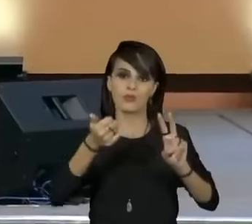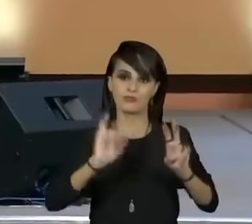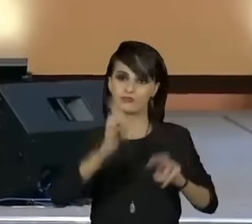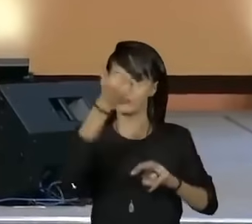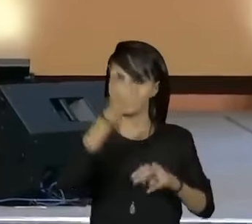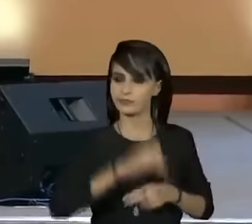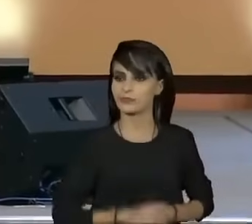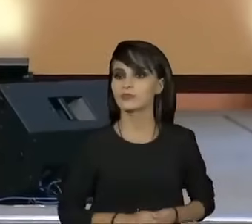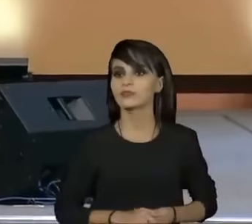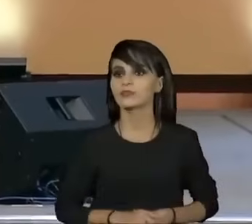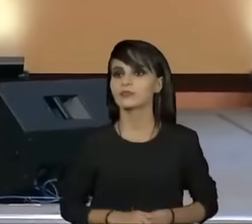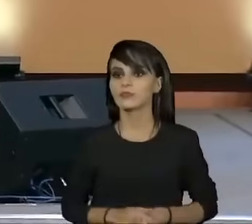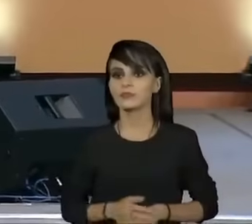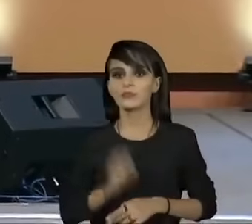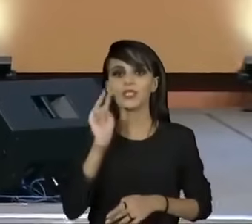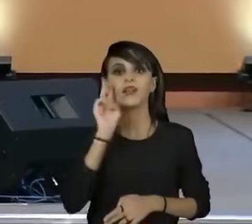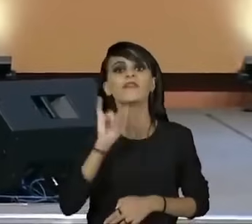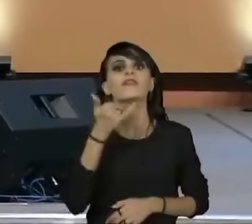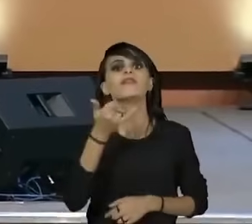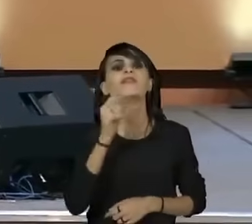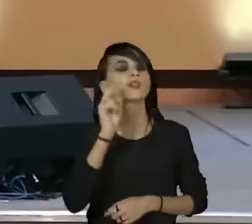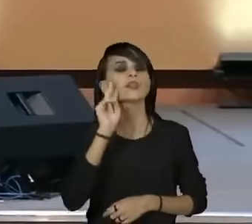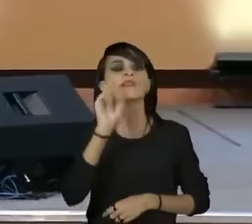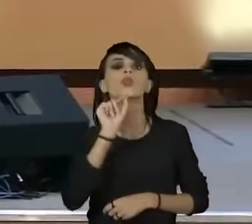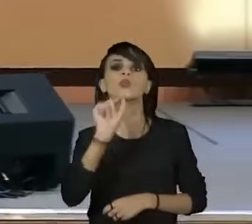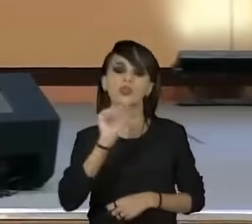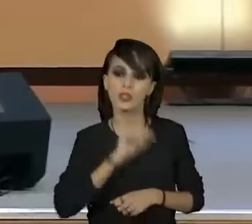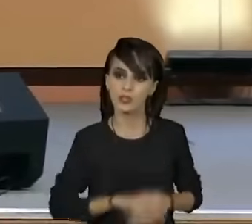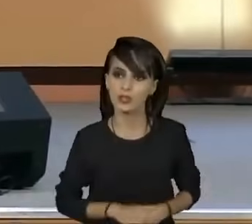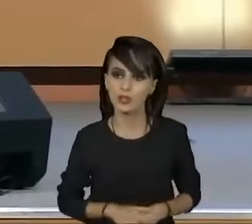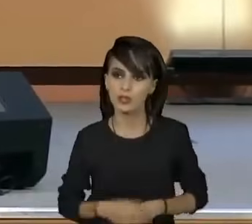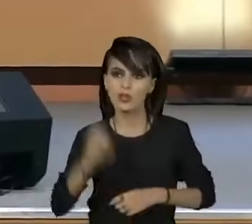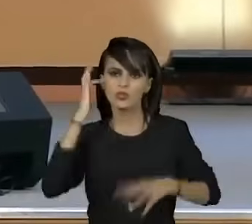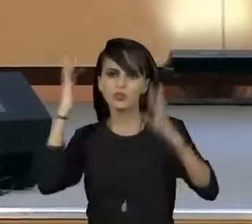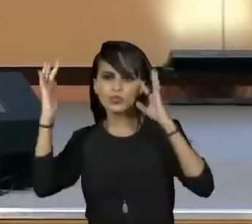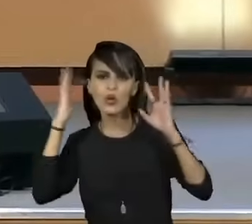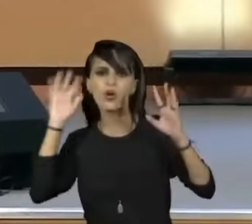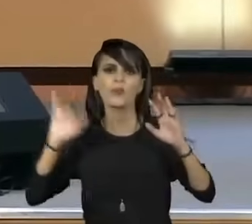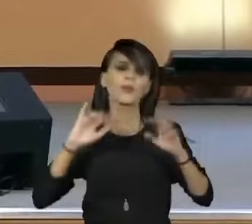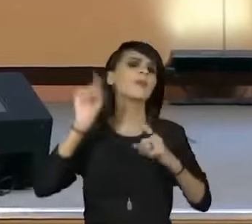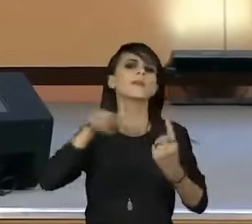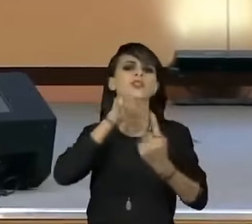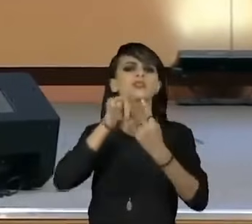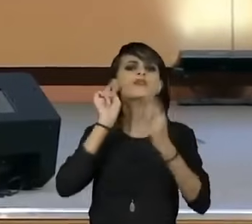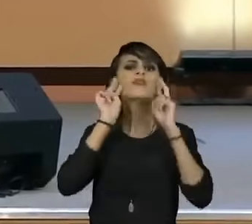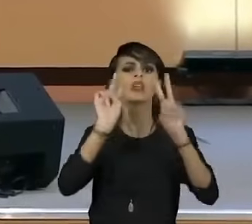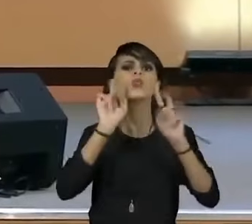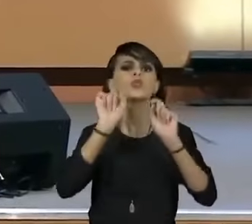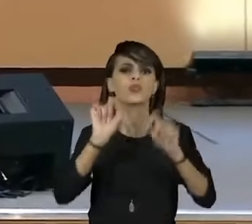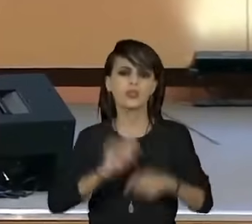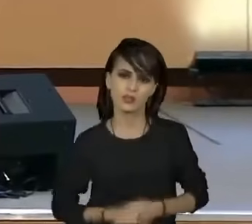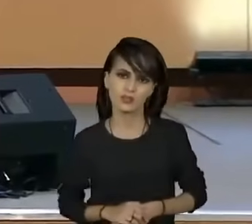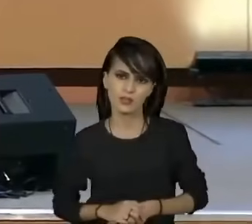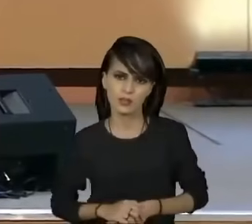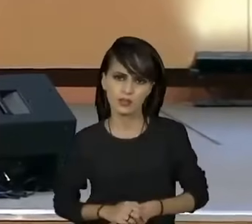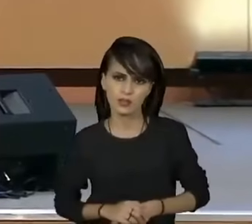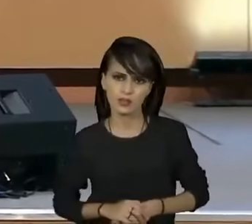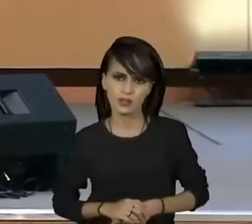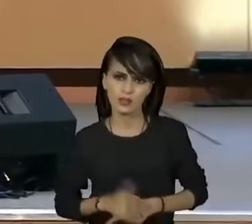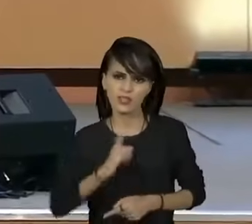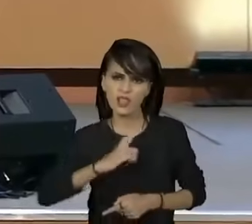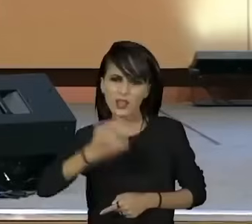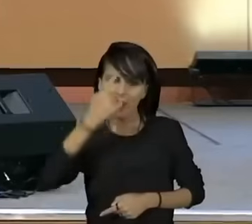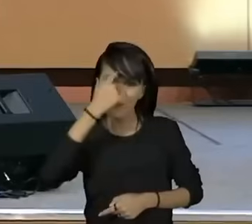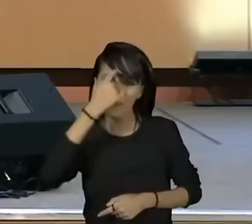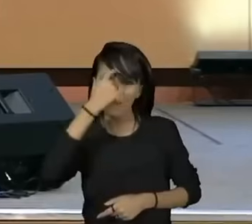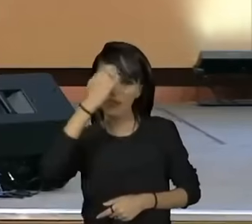visão você tá vendo o quê quando eu falo divisão falando dos teus sonhos teus objetivos O que que você tá vendo você tem uma coisa na sua